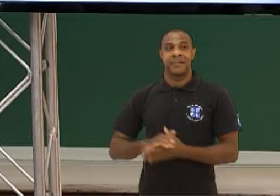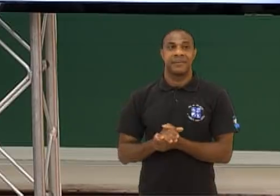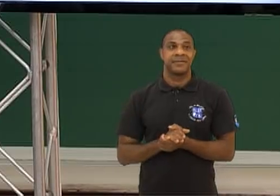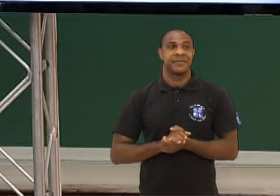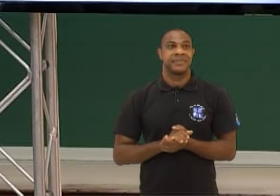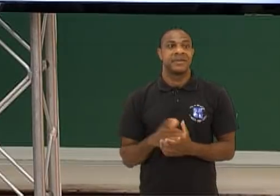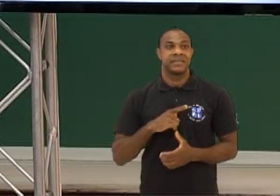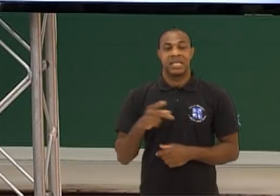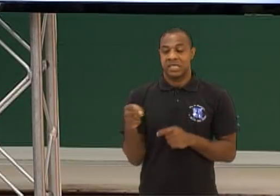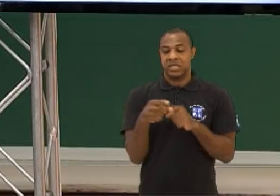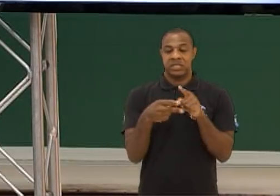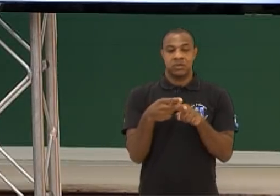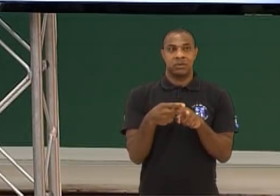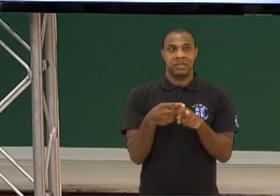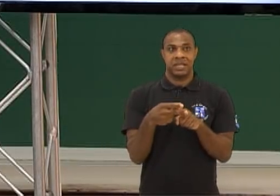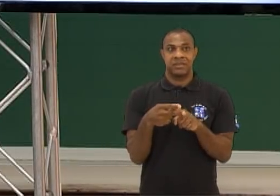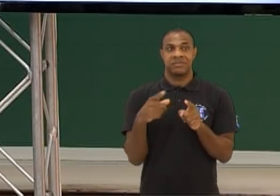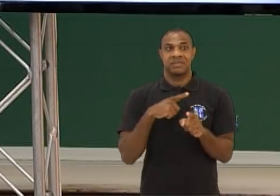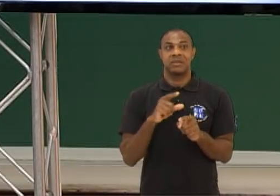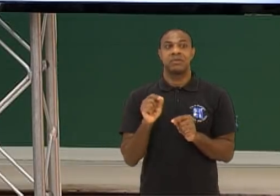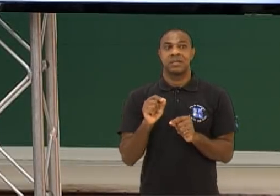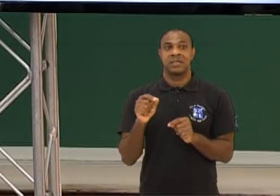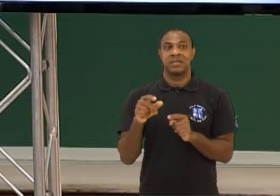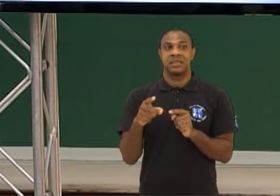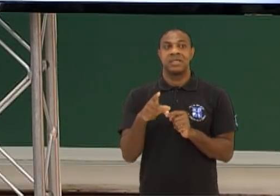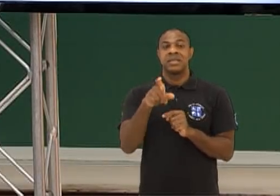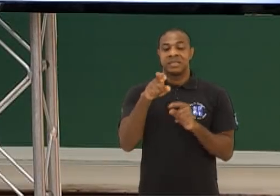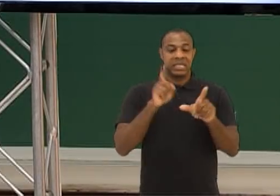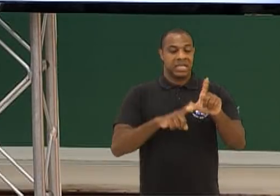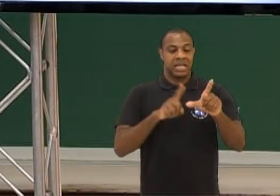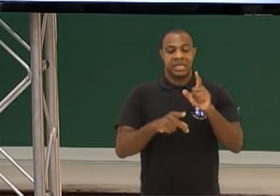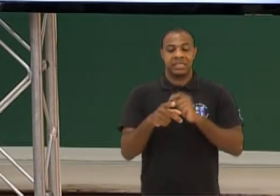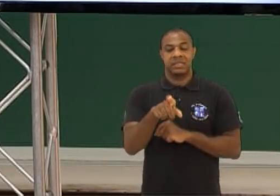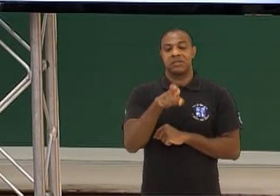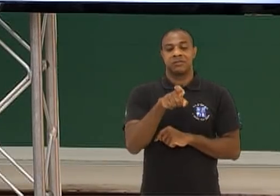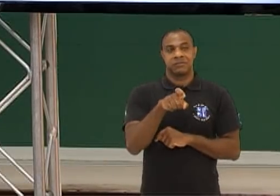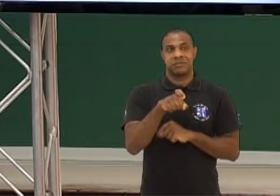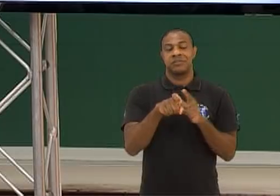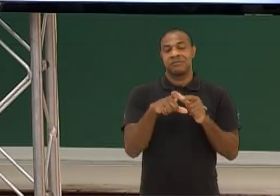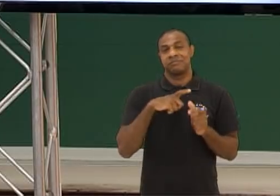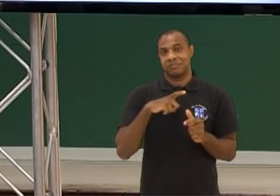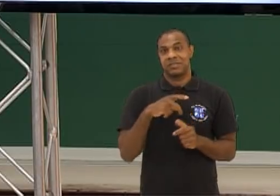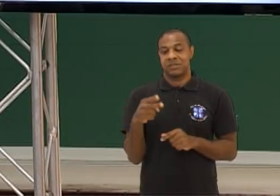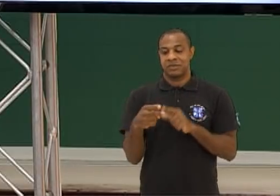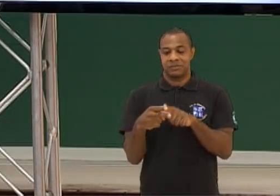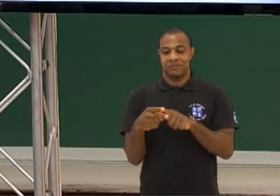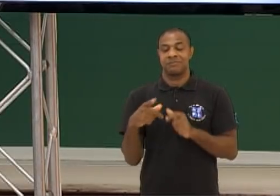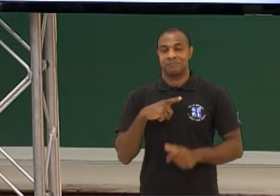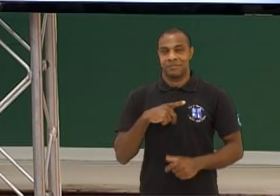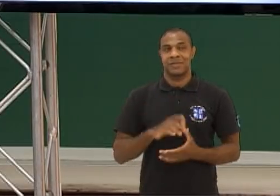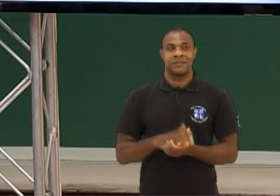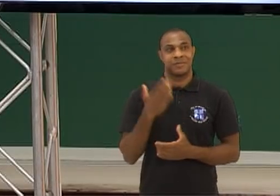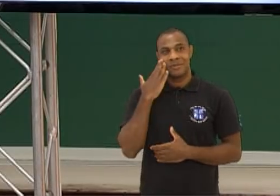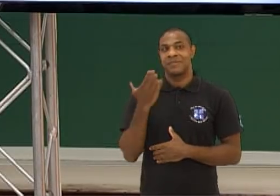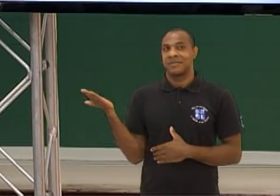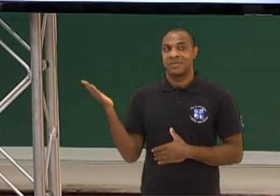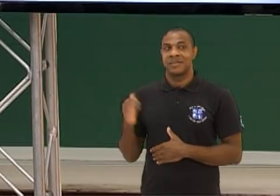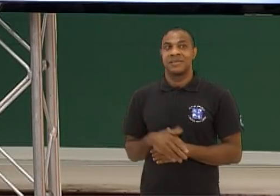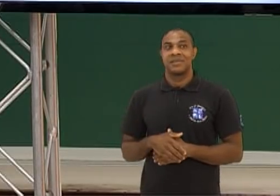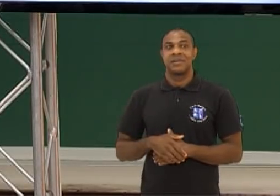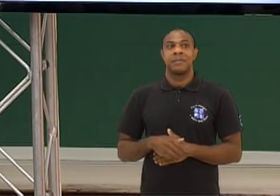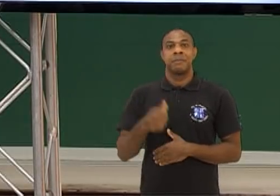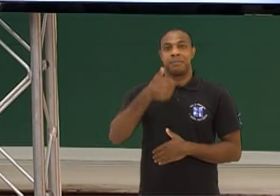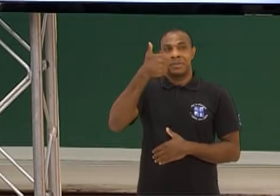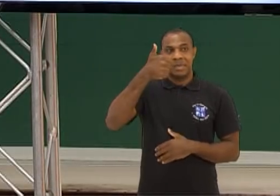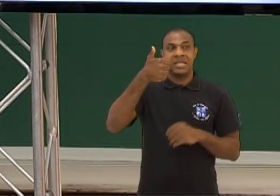Então, x vale menos 10. X é igual. Então, menos 10 é igual a menos 10. Tudo bem? Então, a primeira sim, a